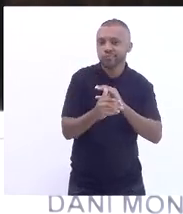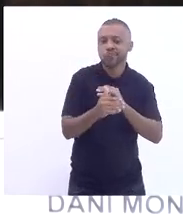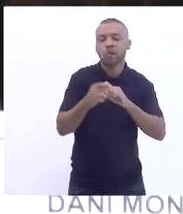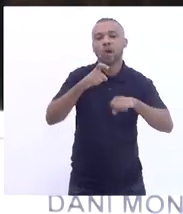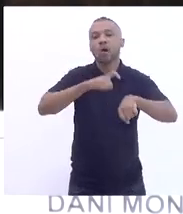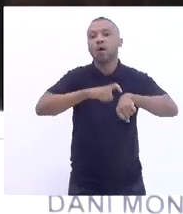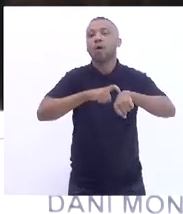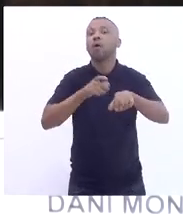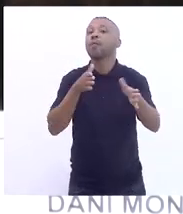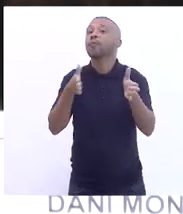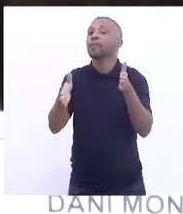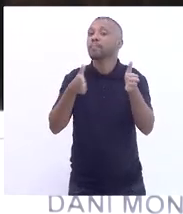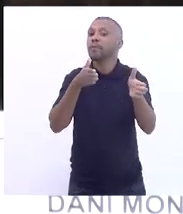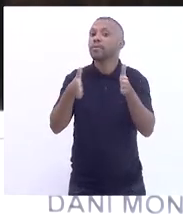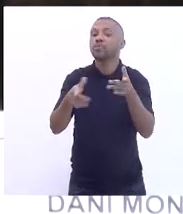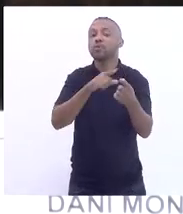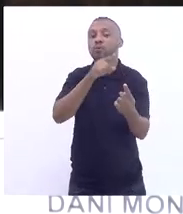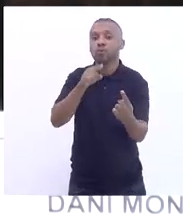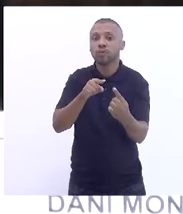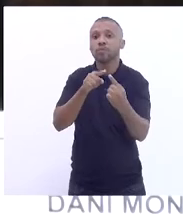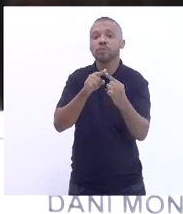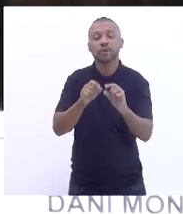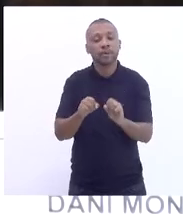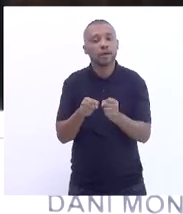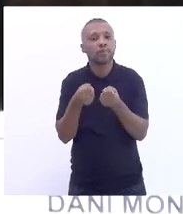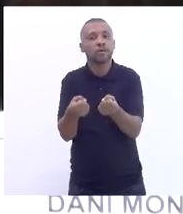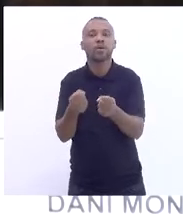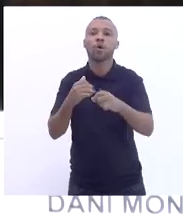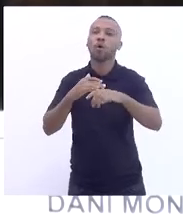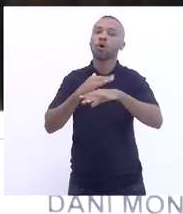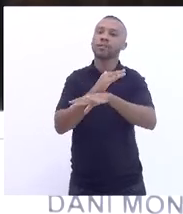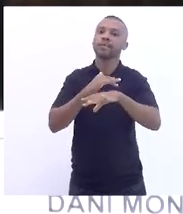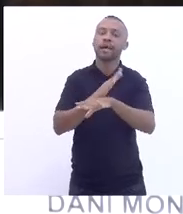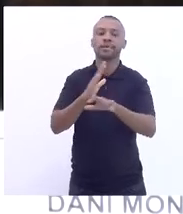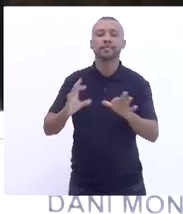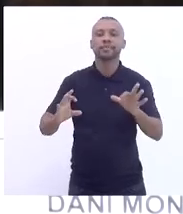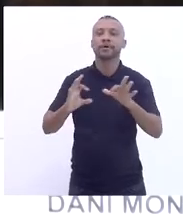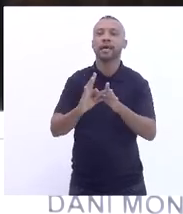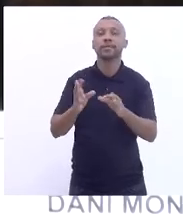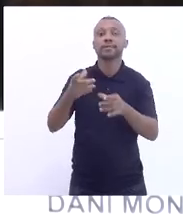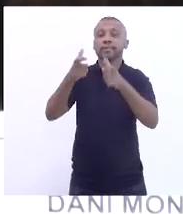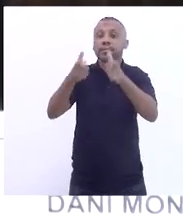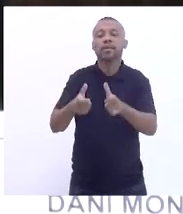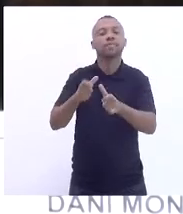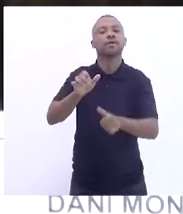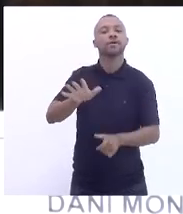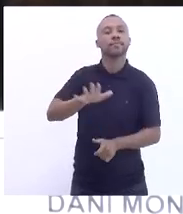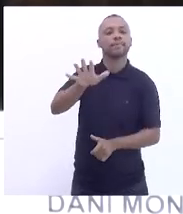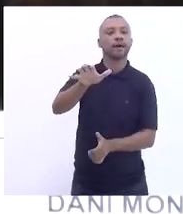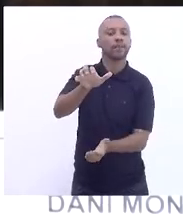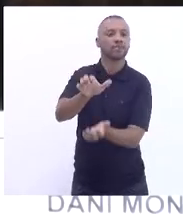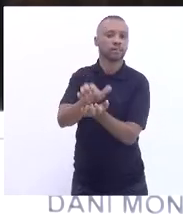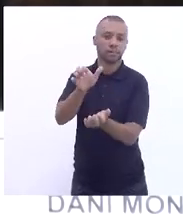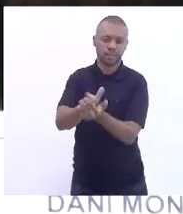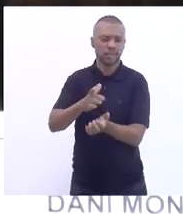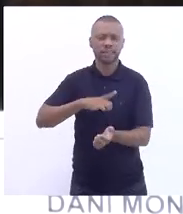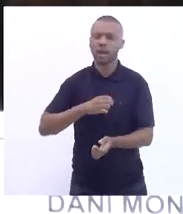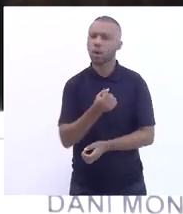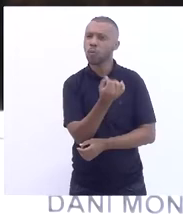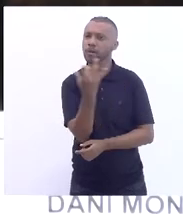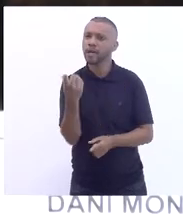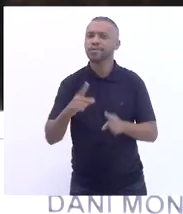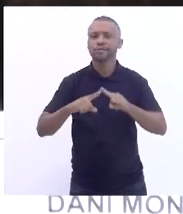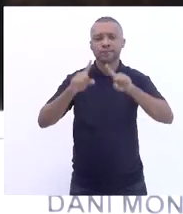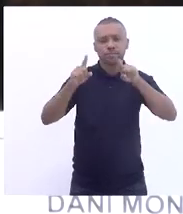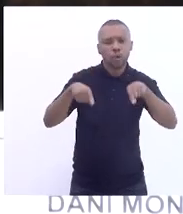esse período para garantir o cidade integrada o Trenzinho e se algum número que difere servidores